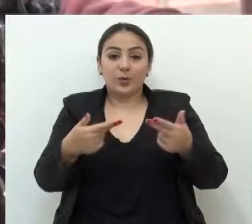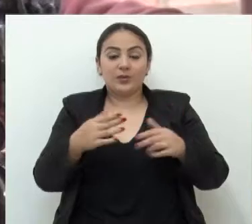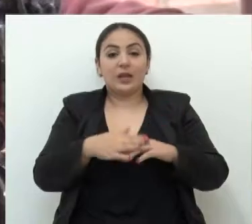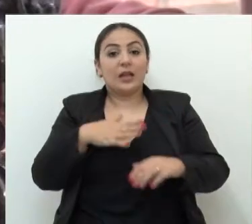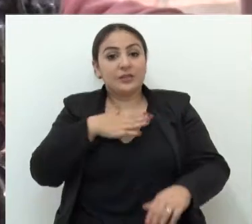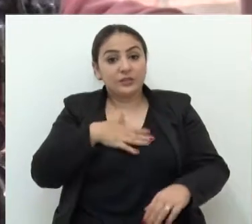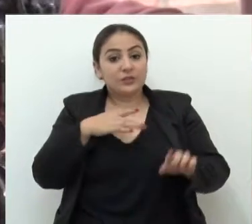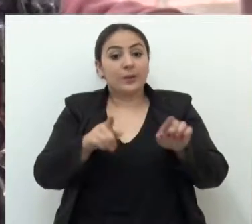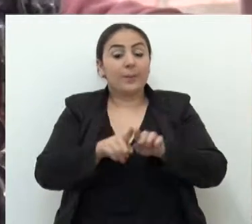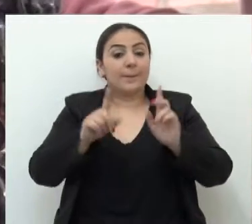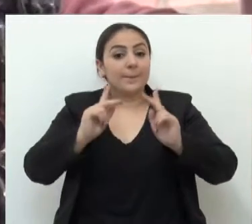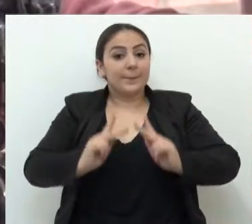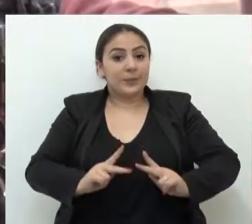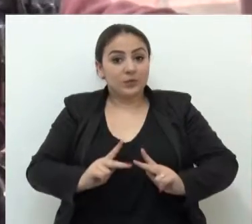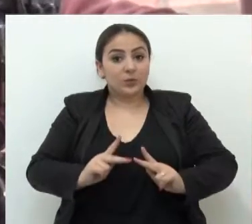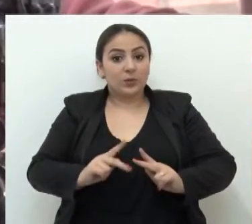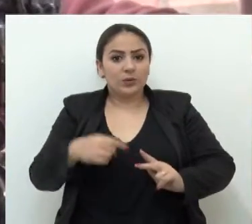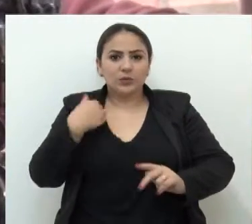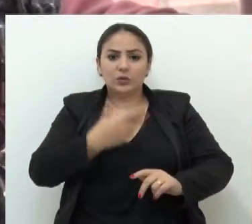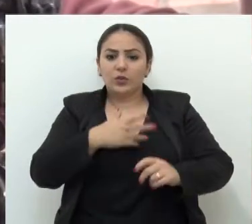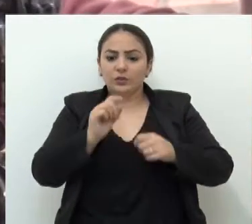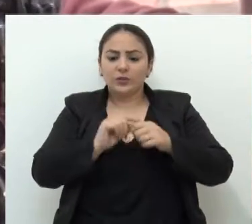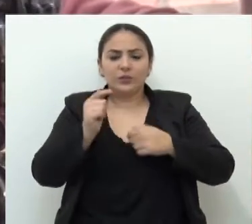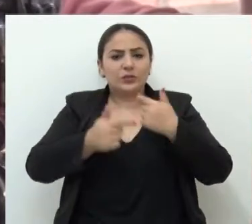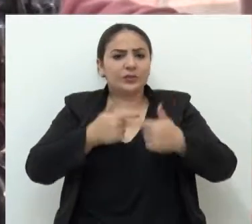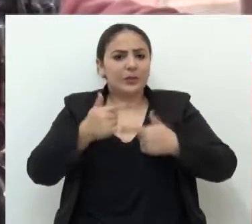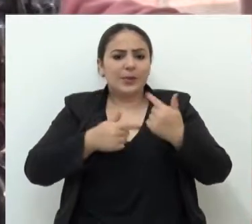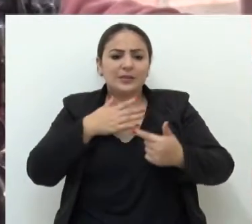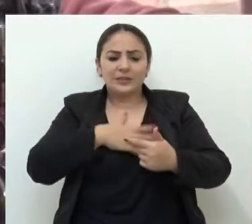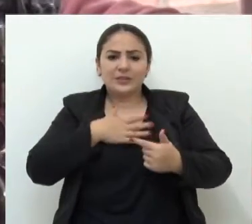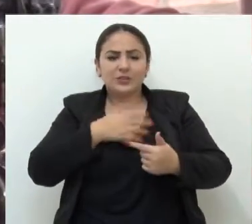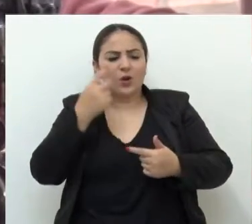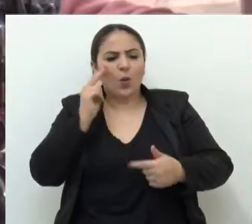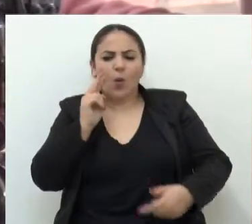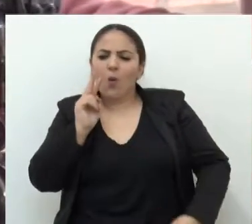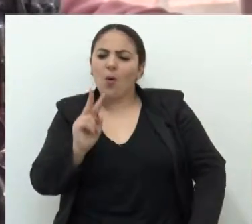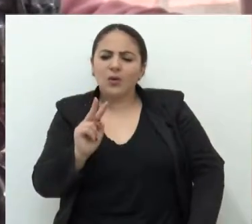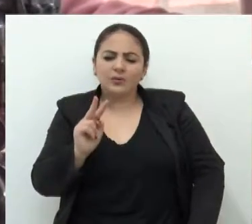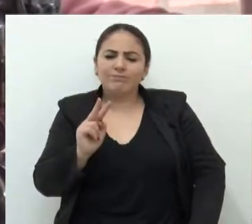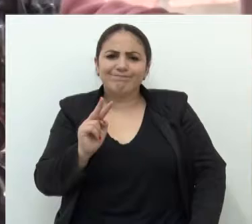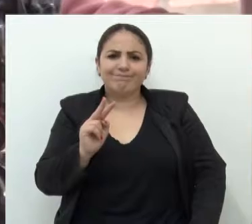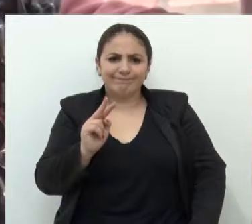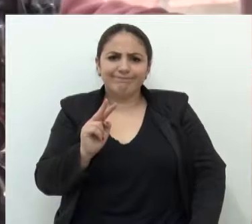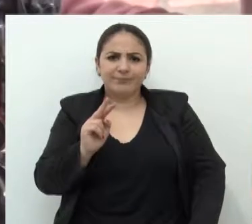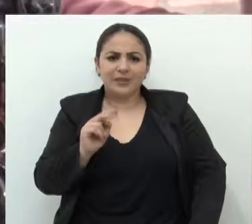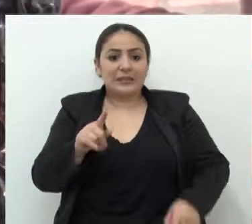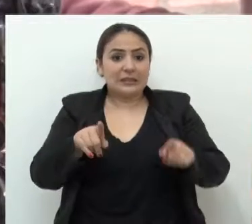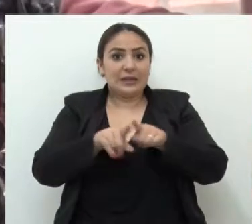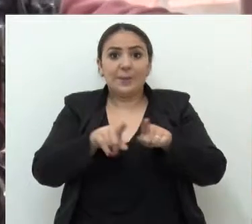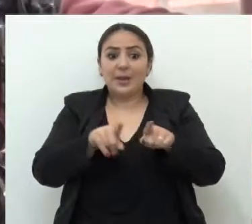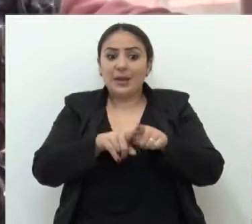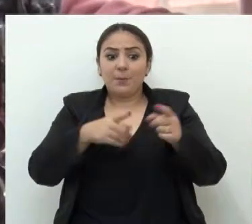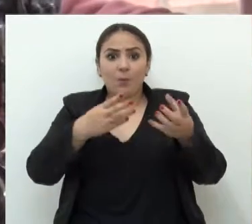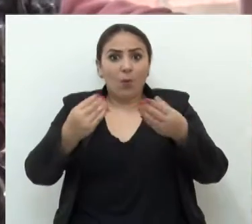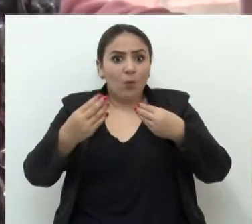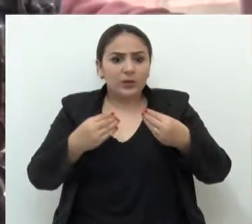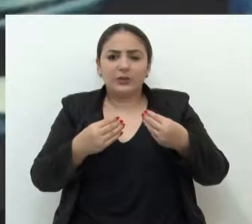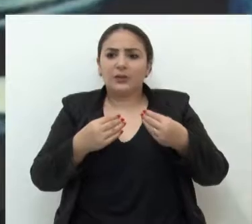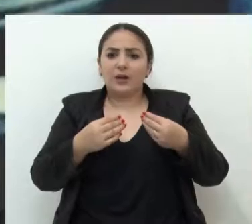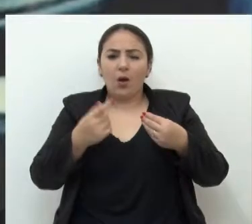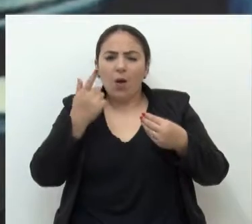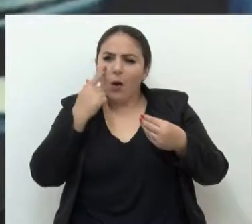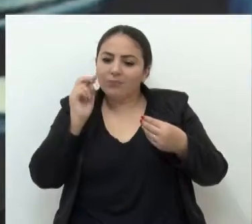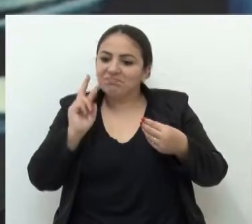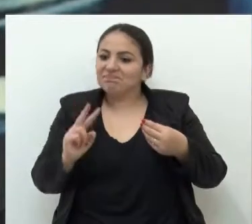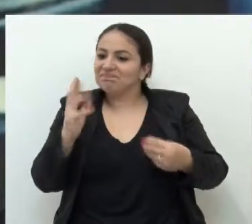aí, sabe? E sentir também das pessoas que a gente faz o serviço, sentir que elas olham assim e muitas